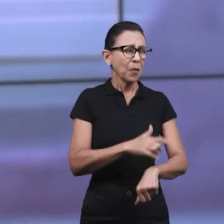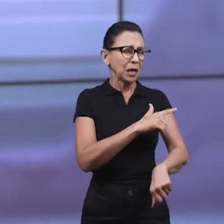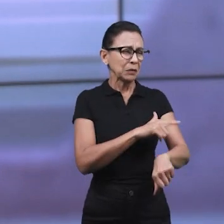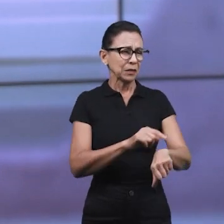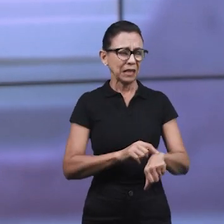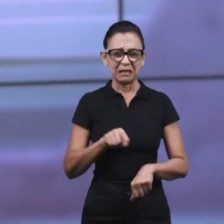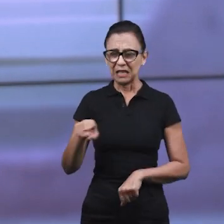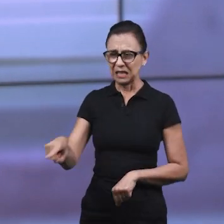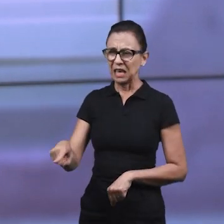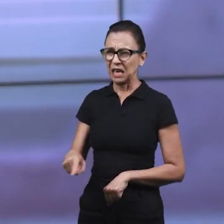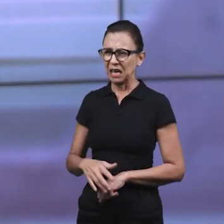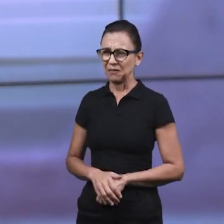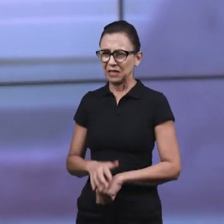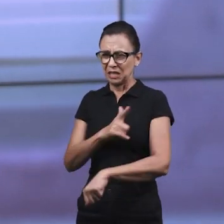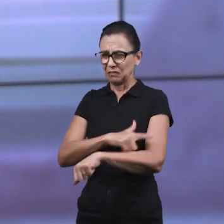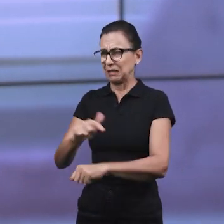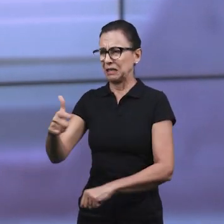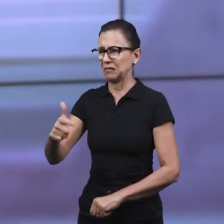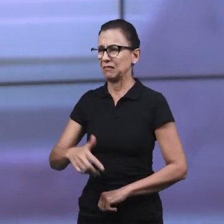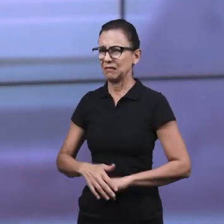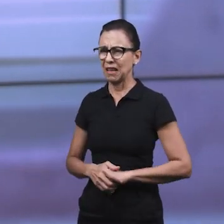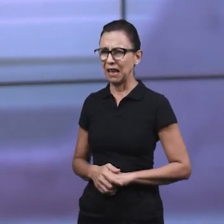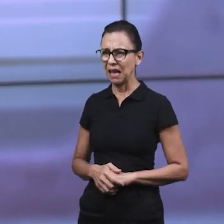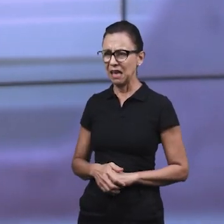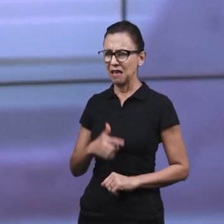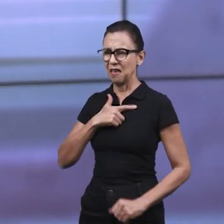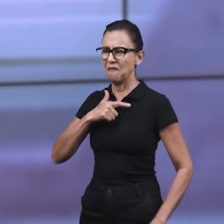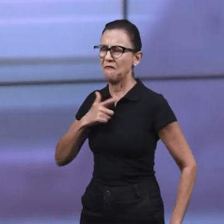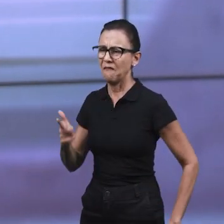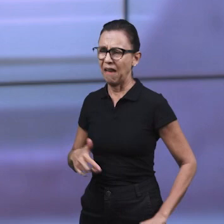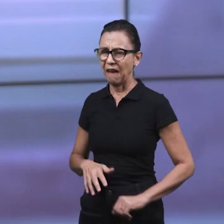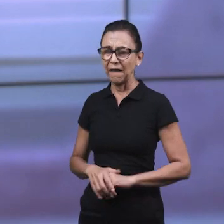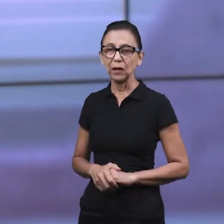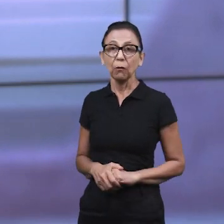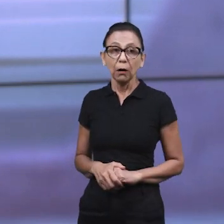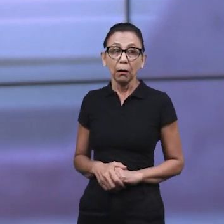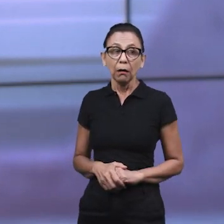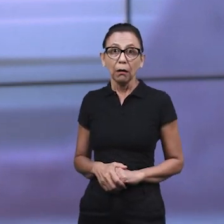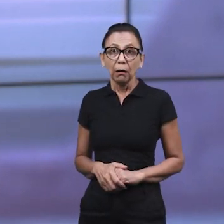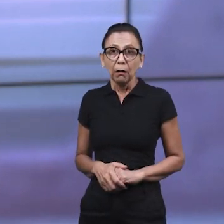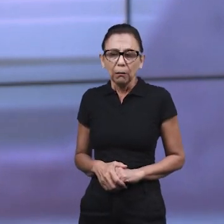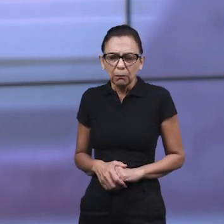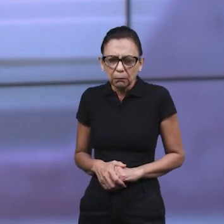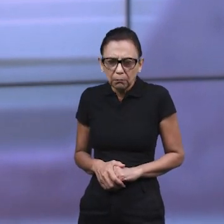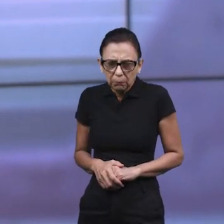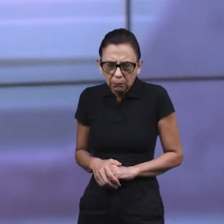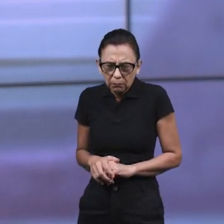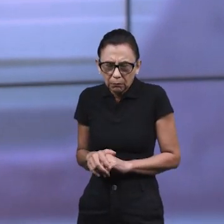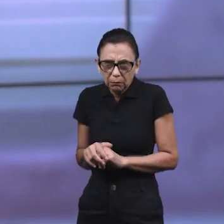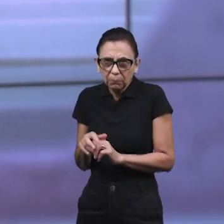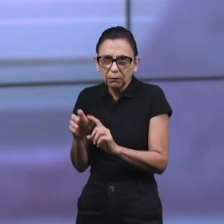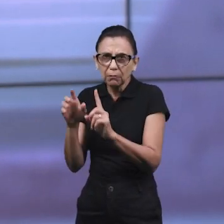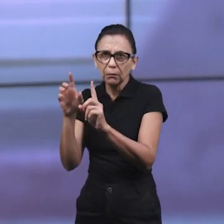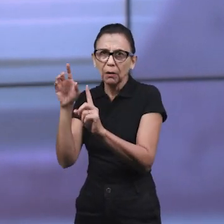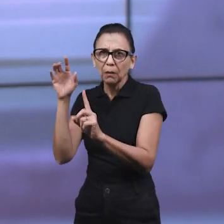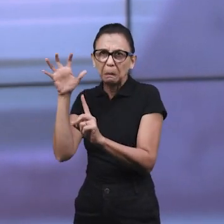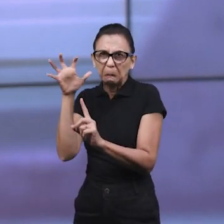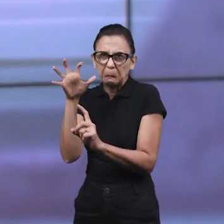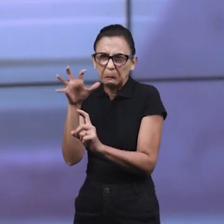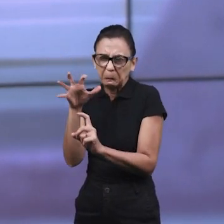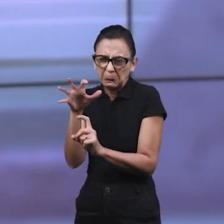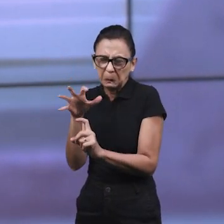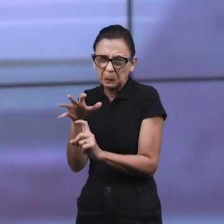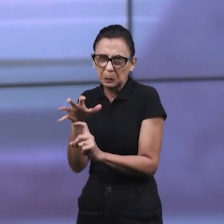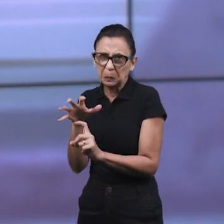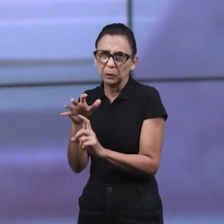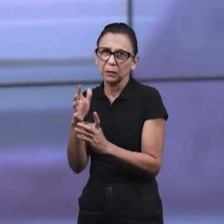os irmãos, primos ou colegas destrói a personalidade, a autoestima e faz com que ela se